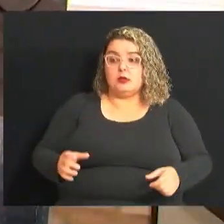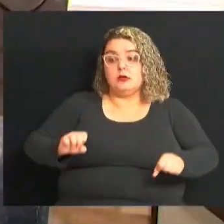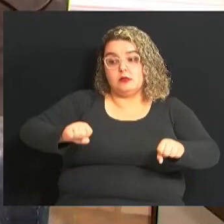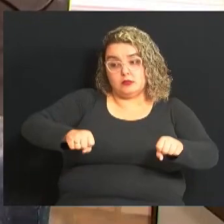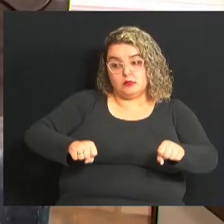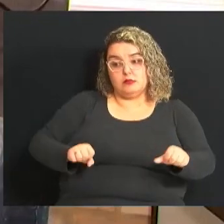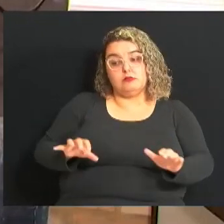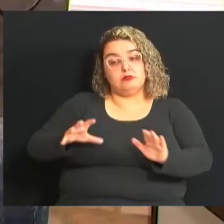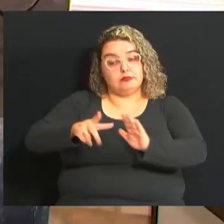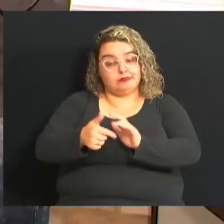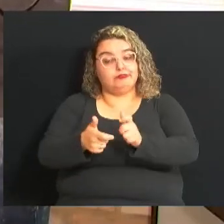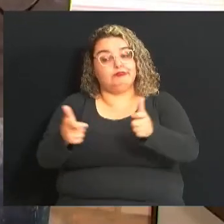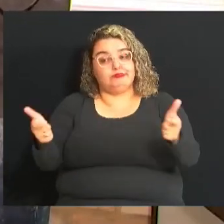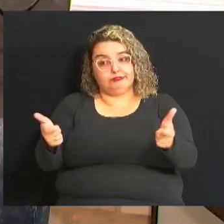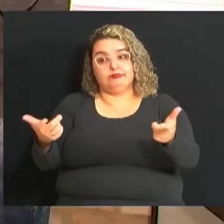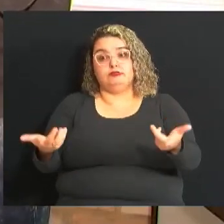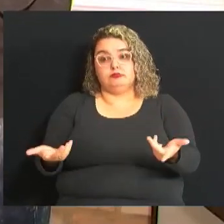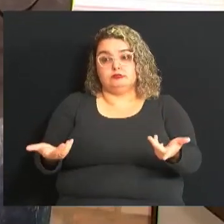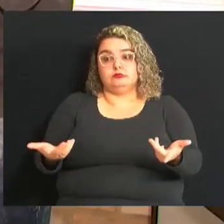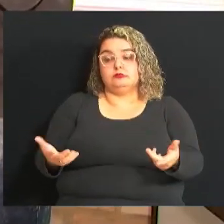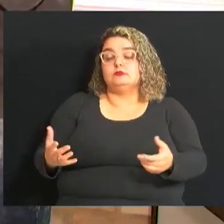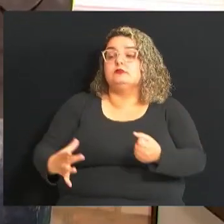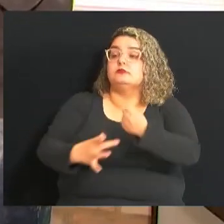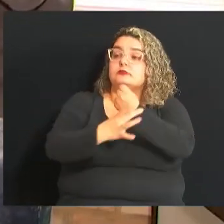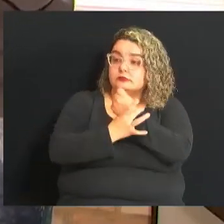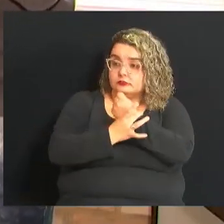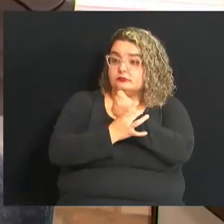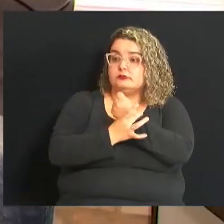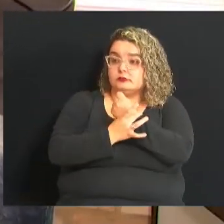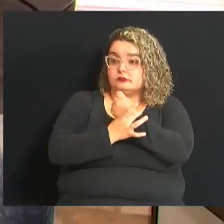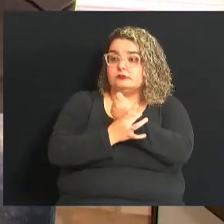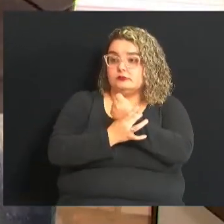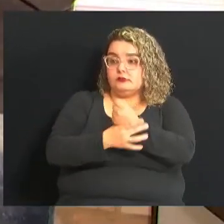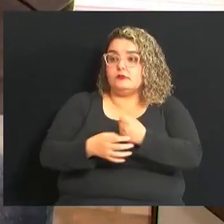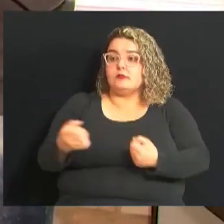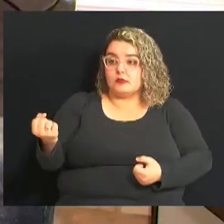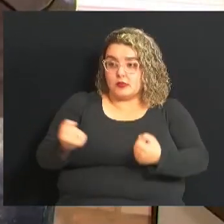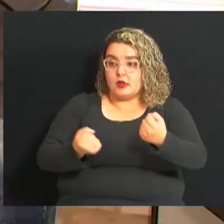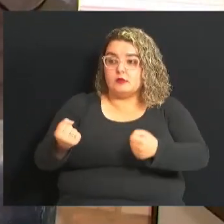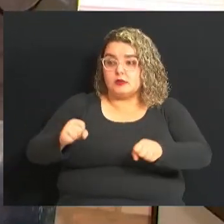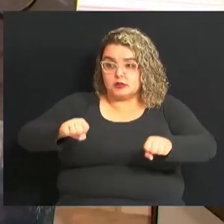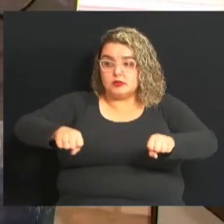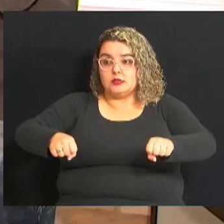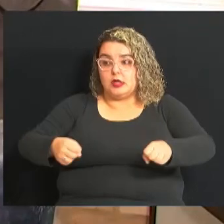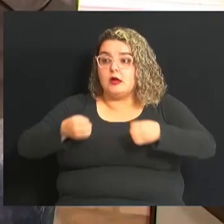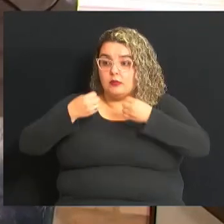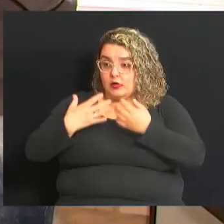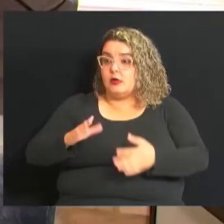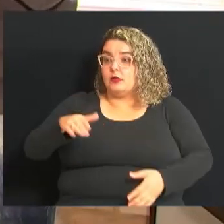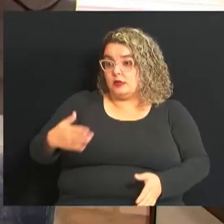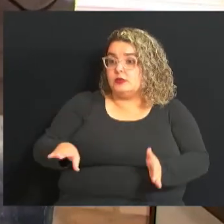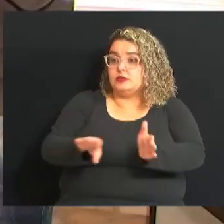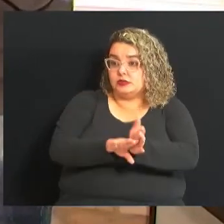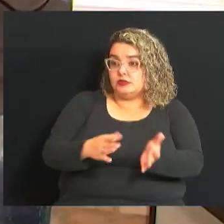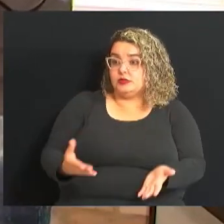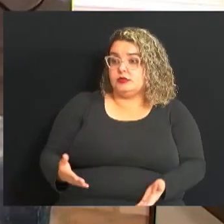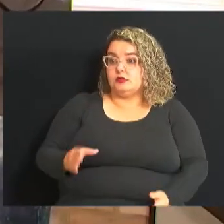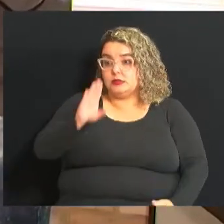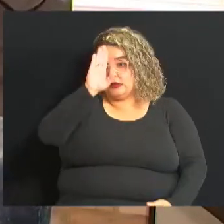assalto é muito alto. Então, parte de segurança para os veículos é muito boa. Na hora de chegar, principalmente à